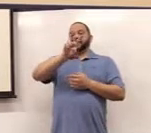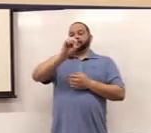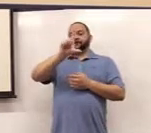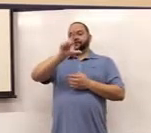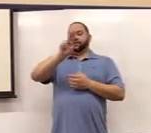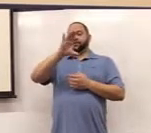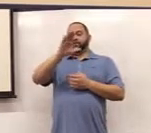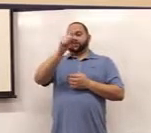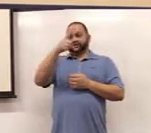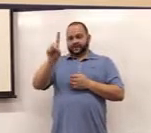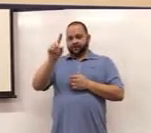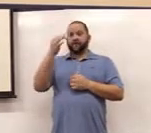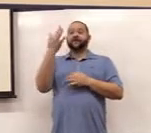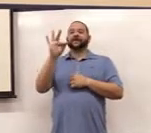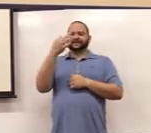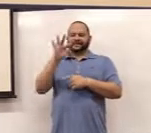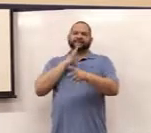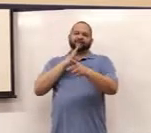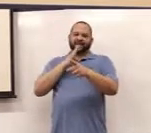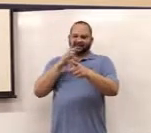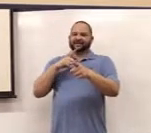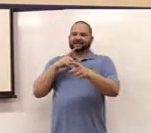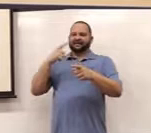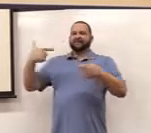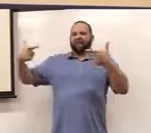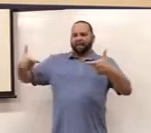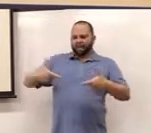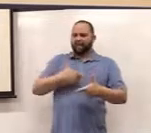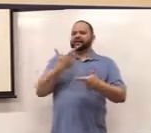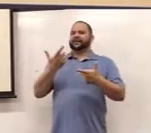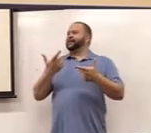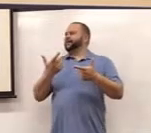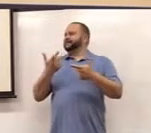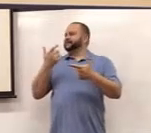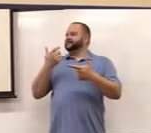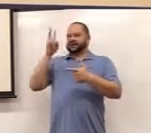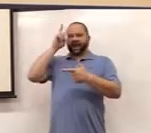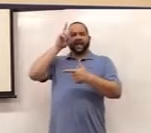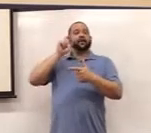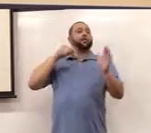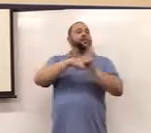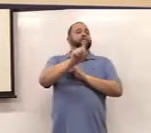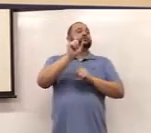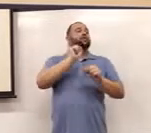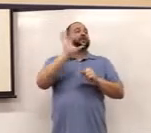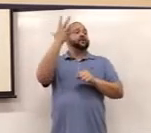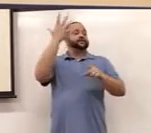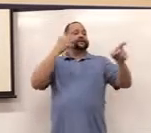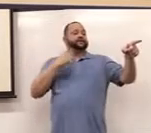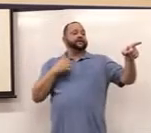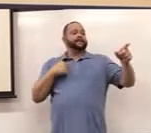já conhece, certo? Certo? Qual é, o que aconteceu na Revolução Francesa? Como se voltou contra